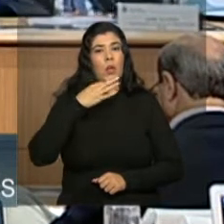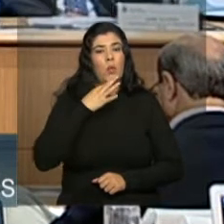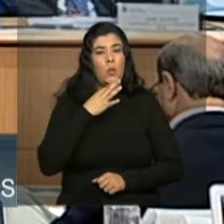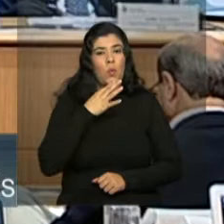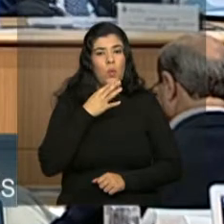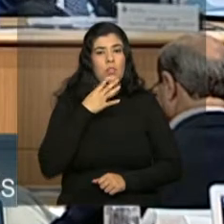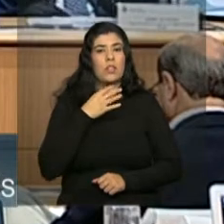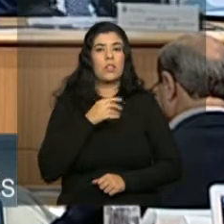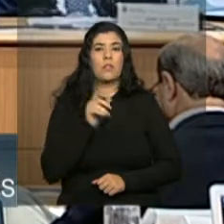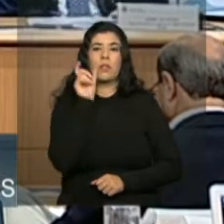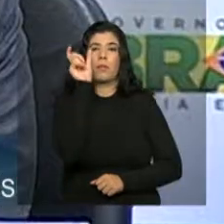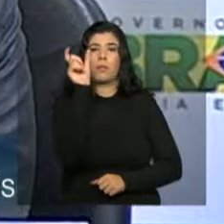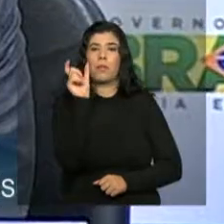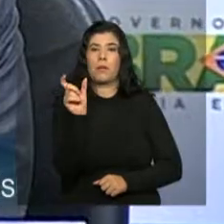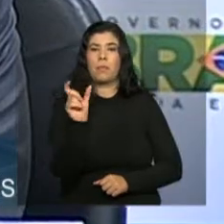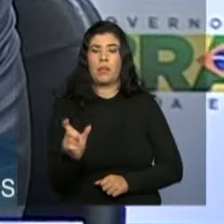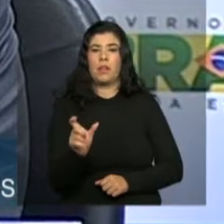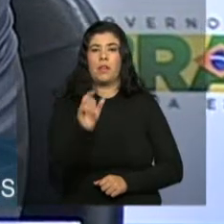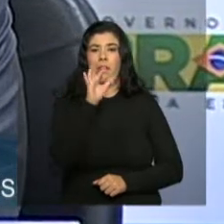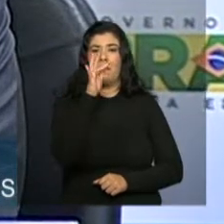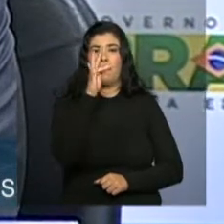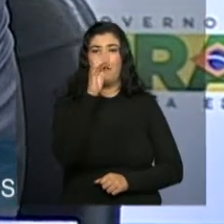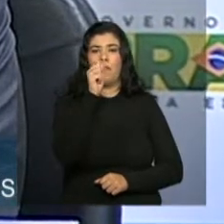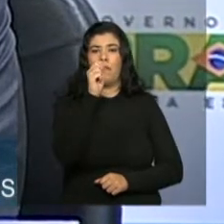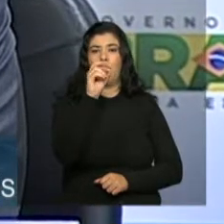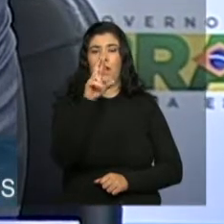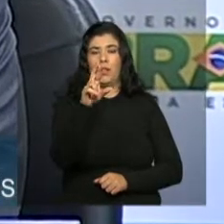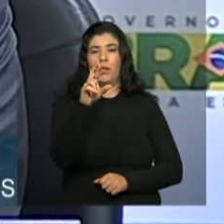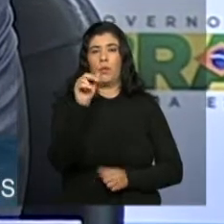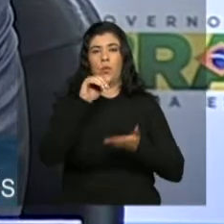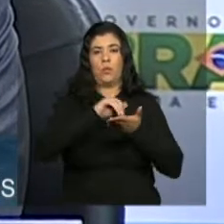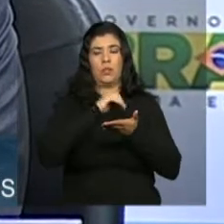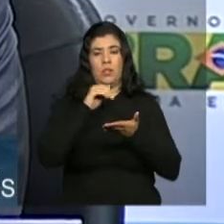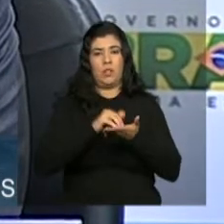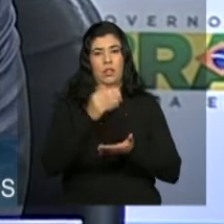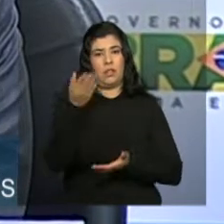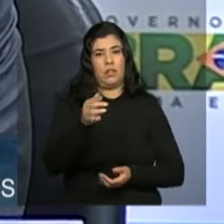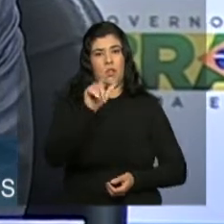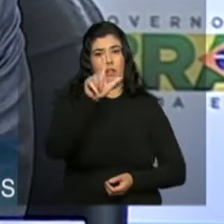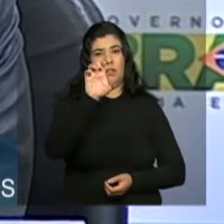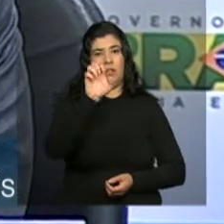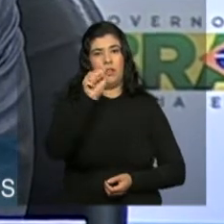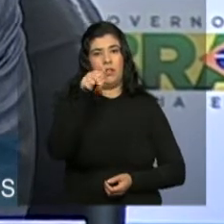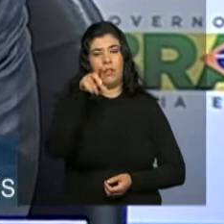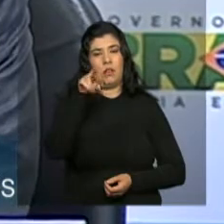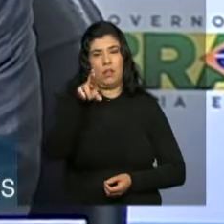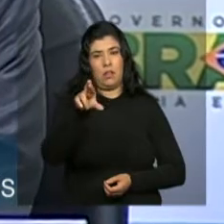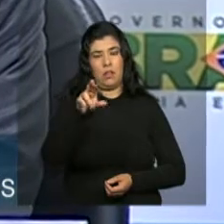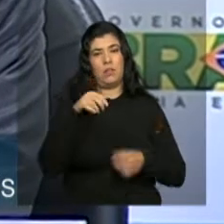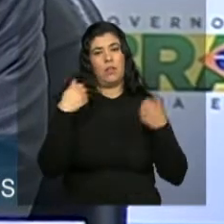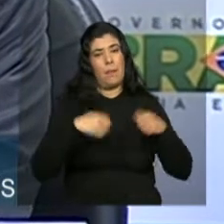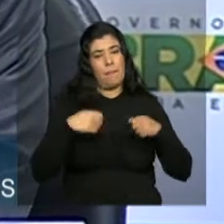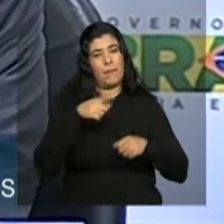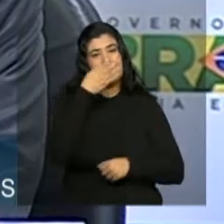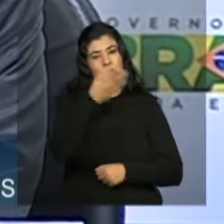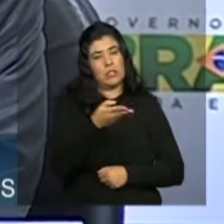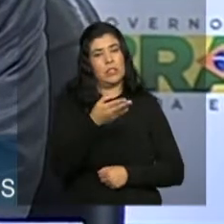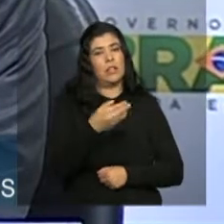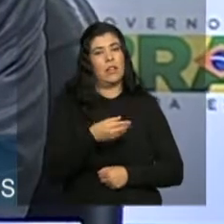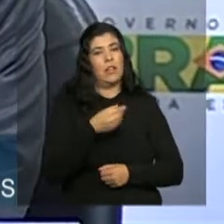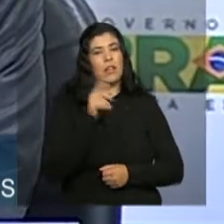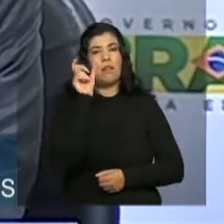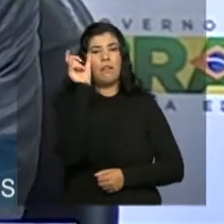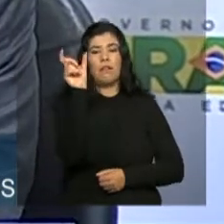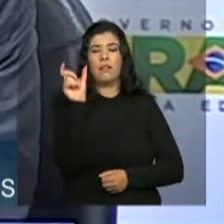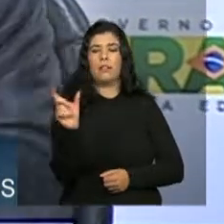dos fatores o nosso secretário executivo da semente do Leandro ele tá com exposição que de fato aí precisa aprofundar já de